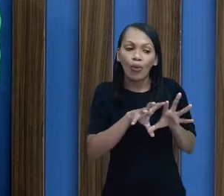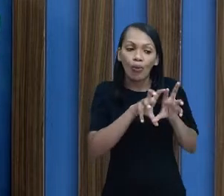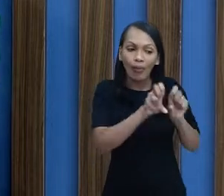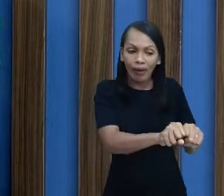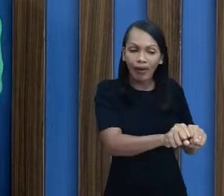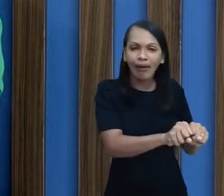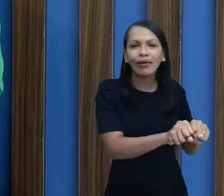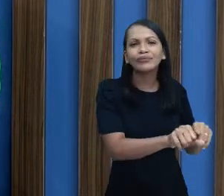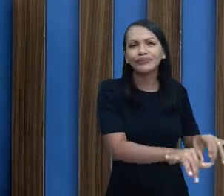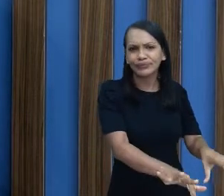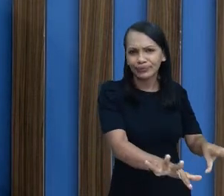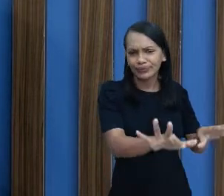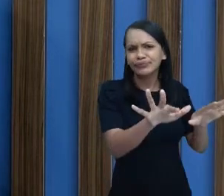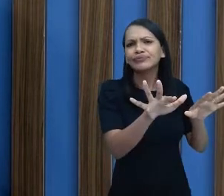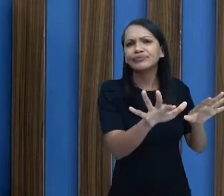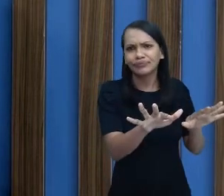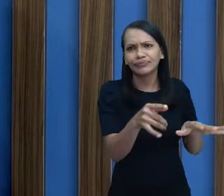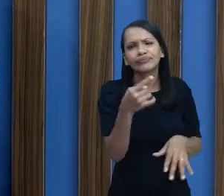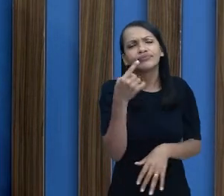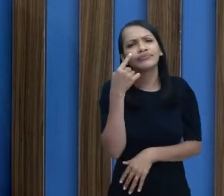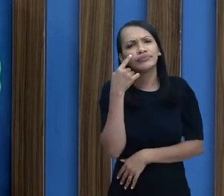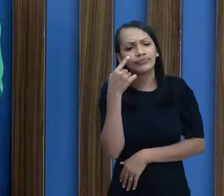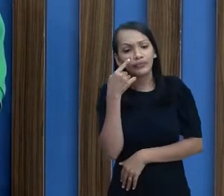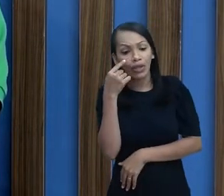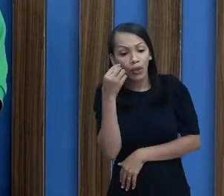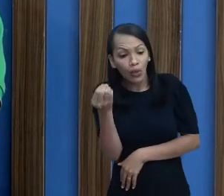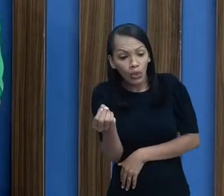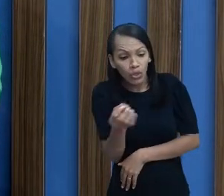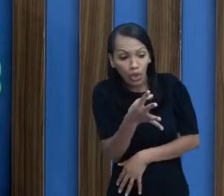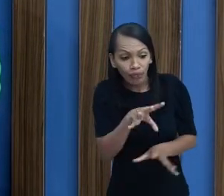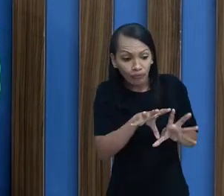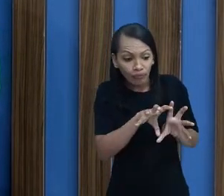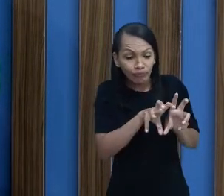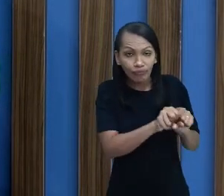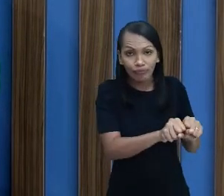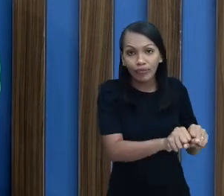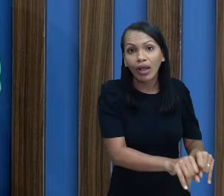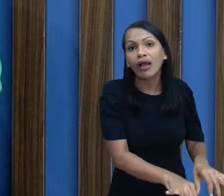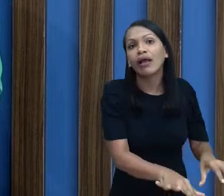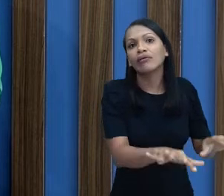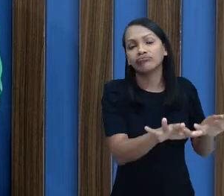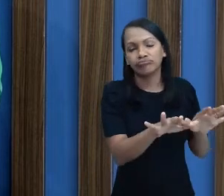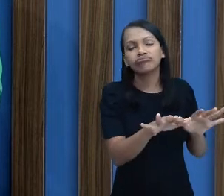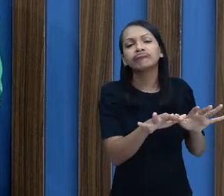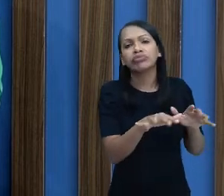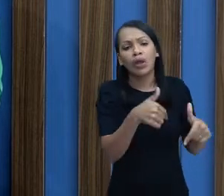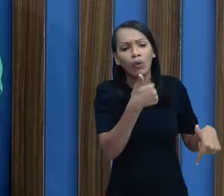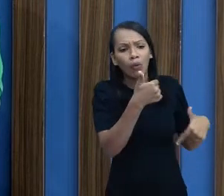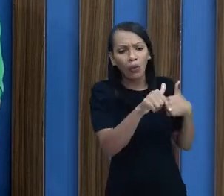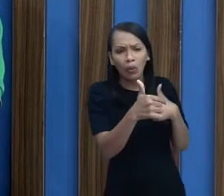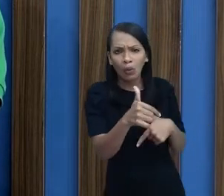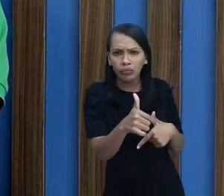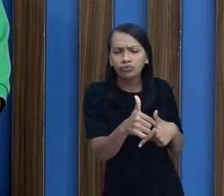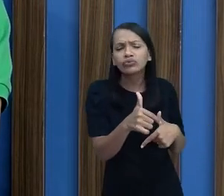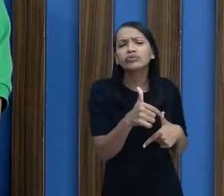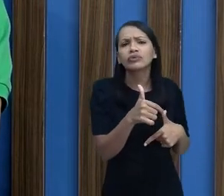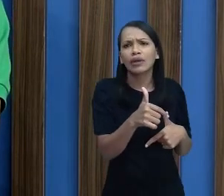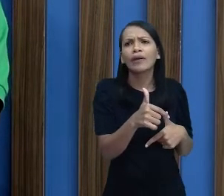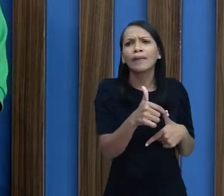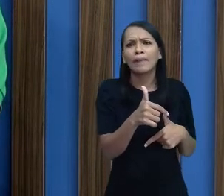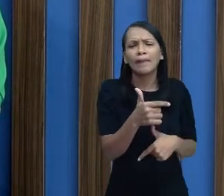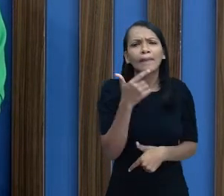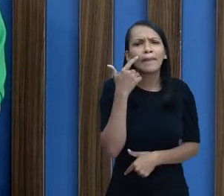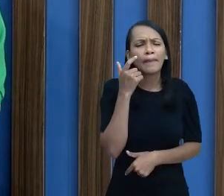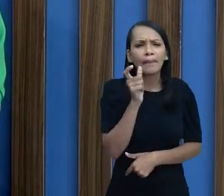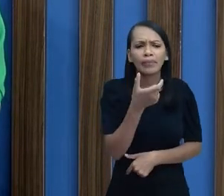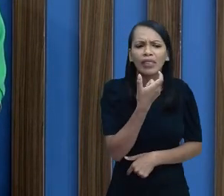fazer a distinção do neocolonialismo que ele vai falar já já, o emprego, né, geralmente do plantation, que é uma